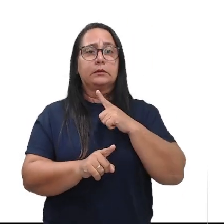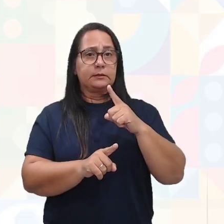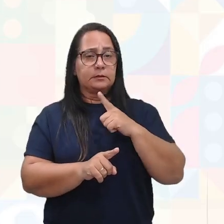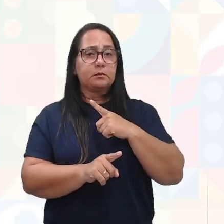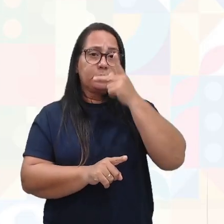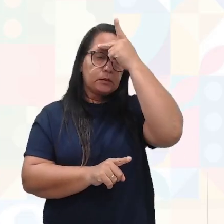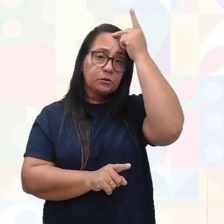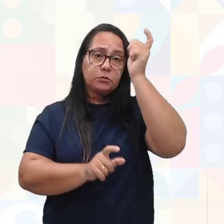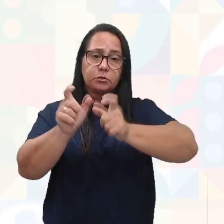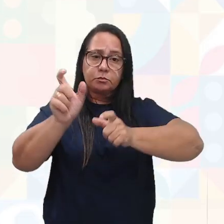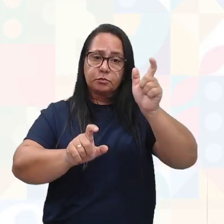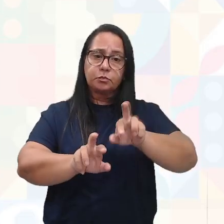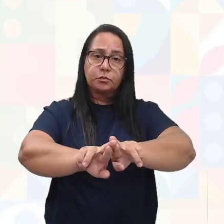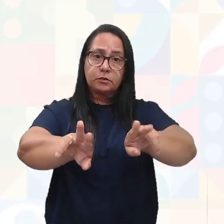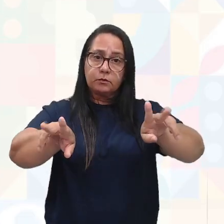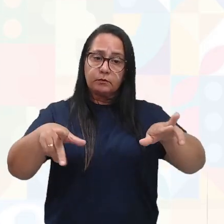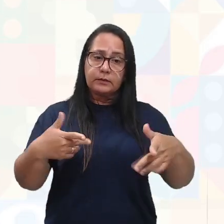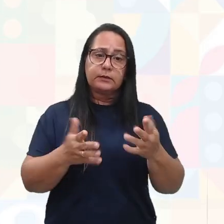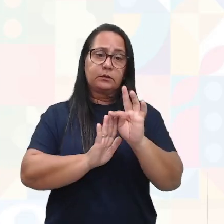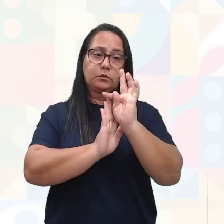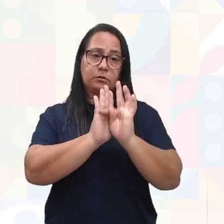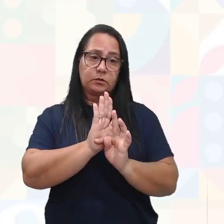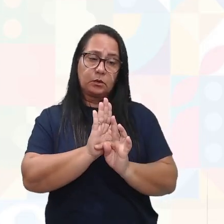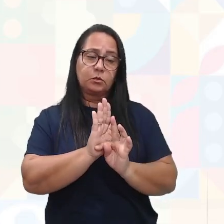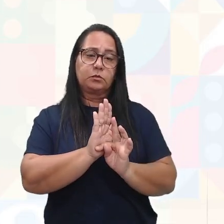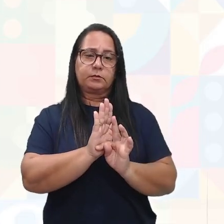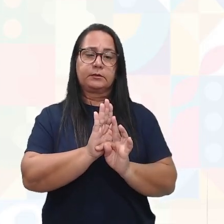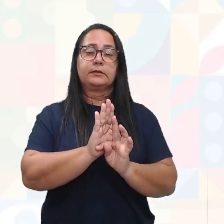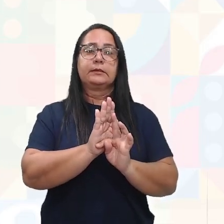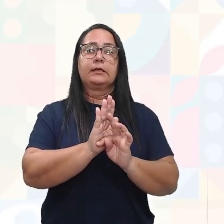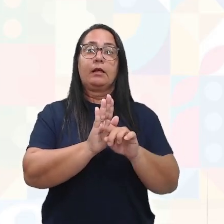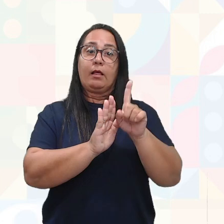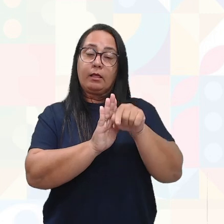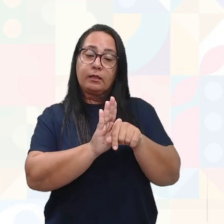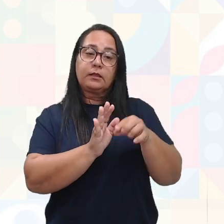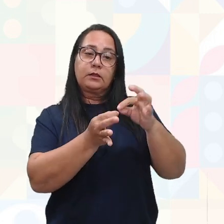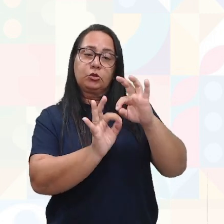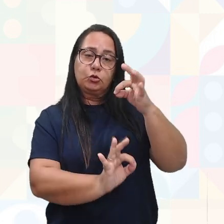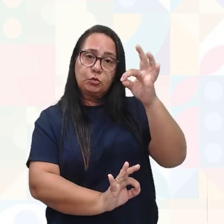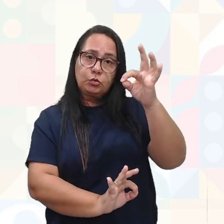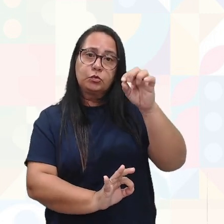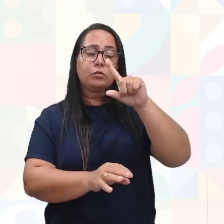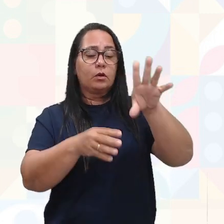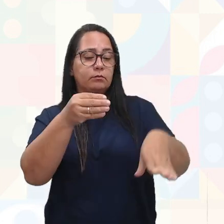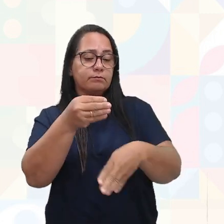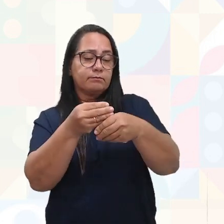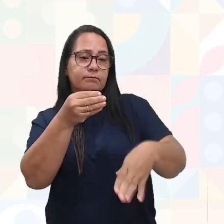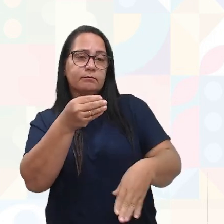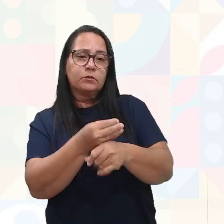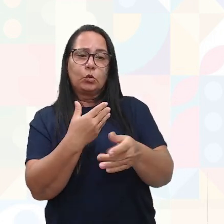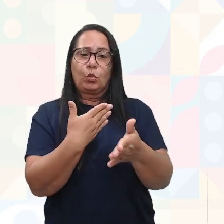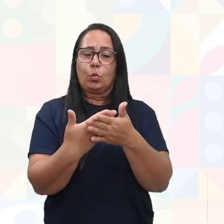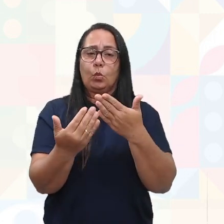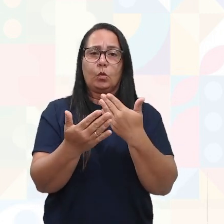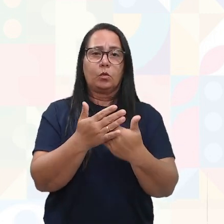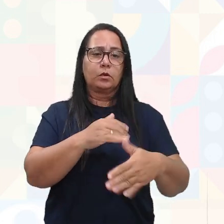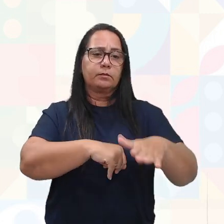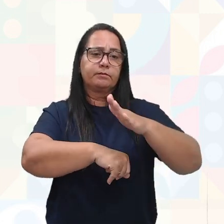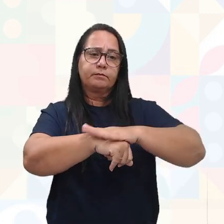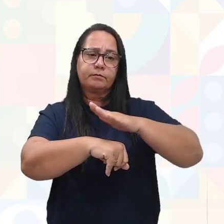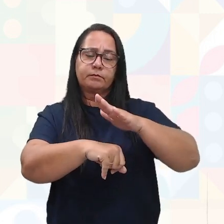entre as pessoas. Então, o que diz aqui? Texto e discurso são elementos complementares de qualquer